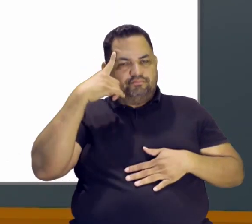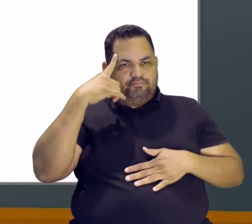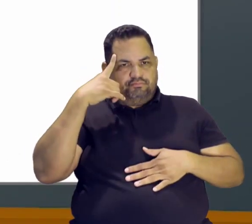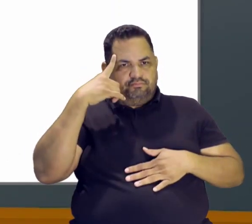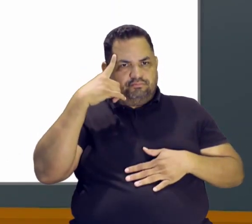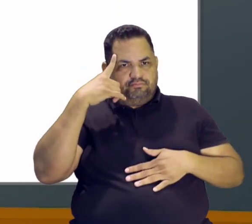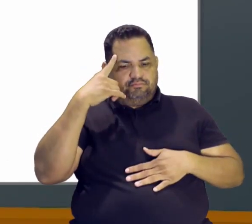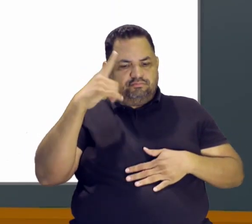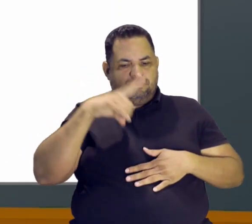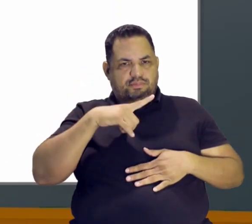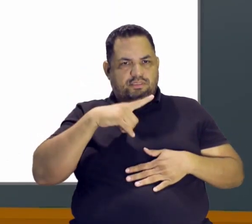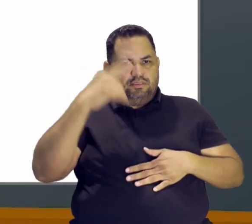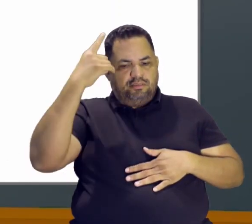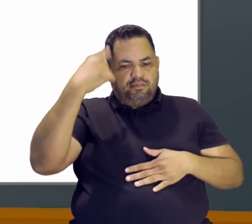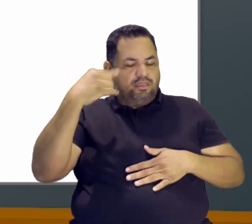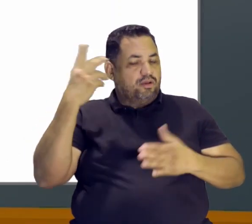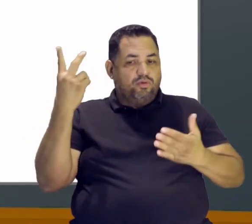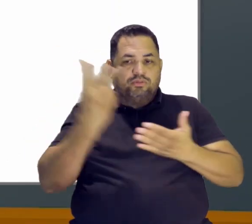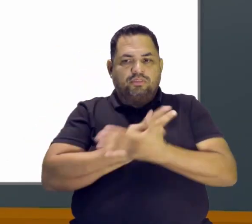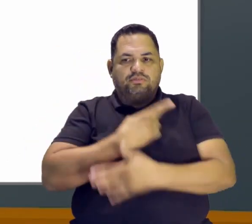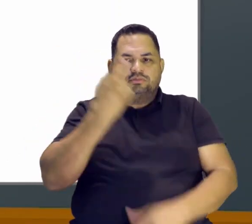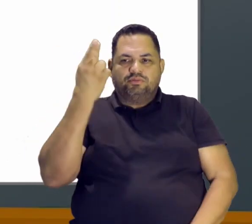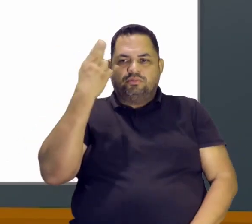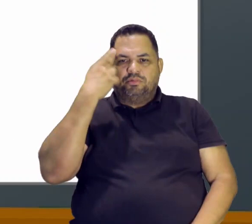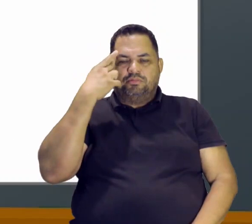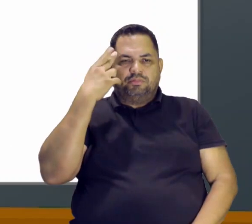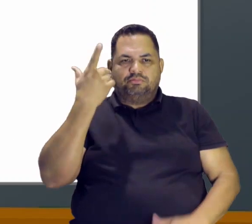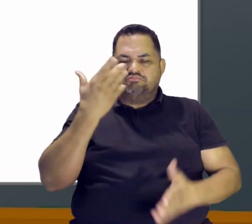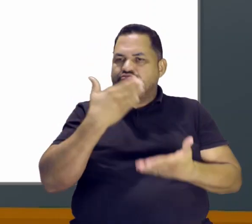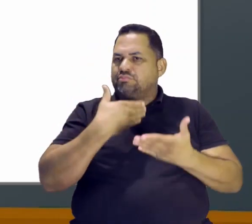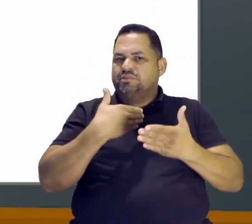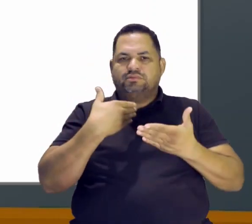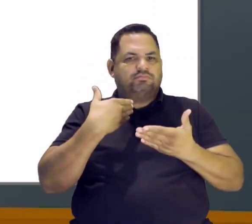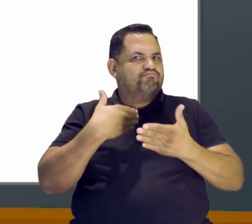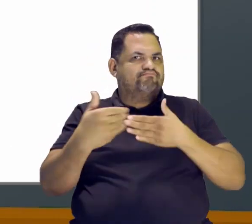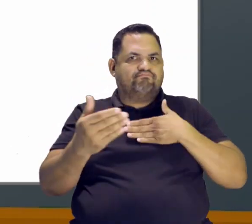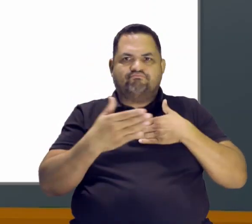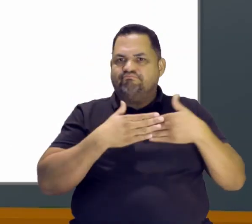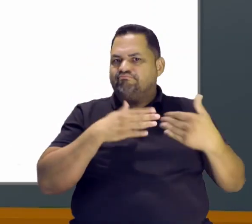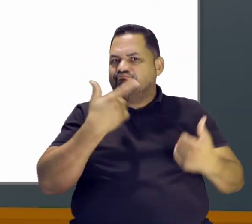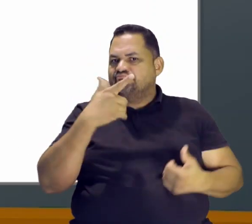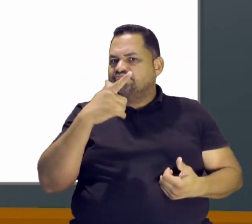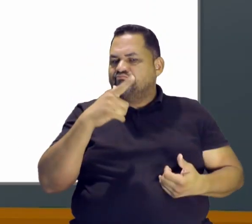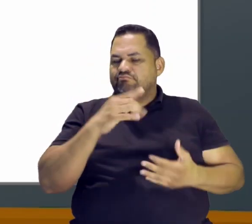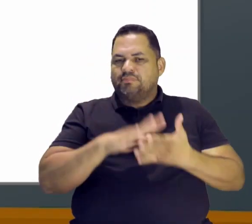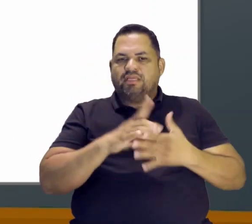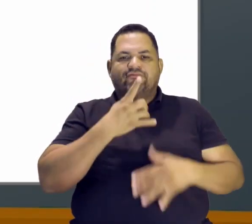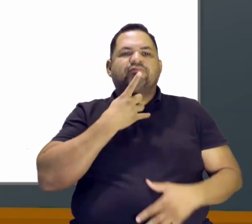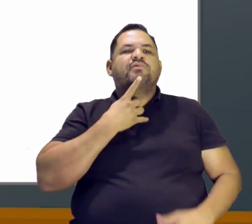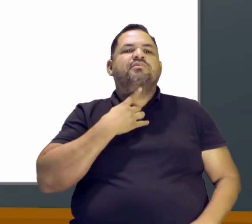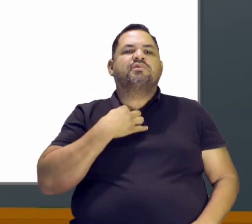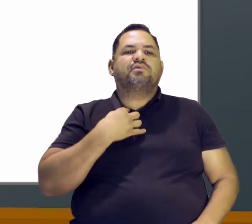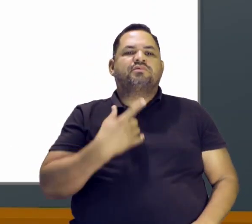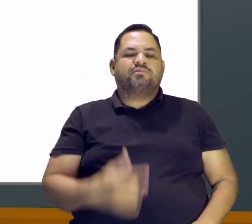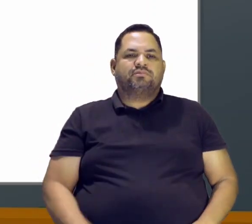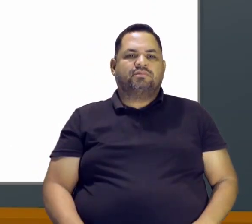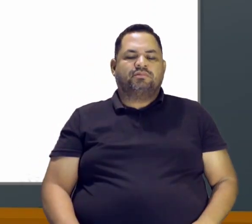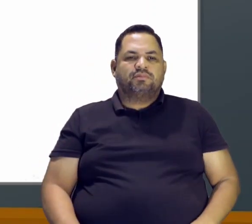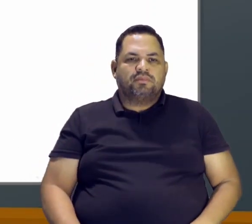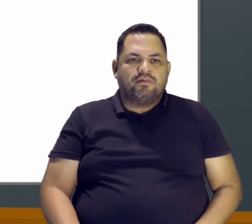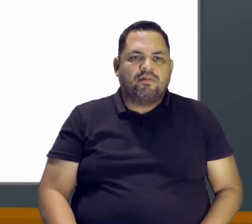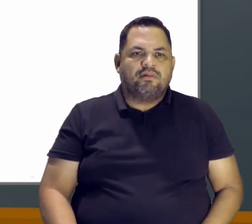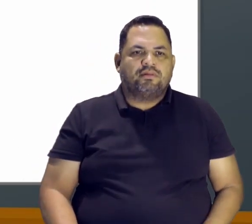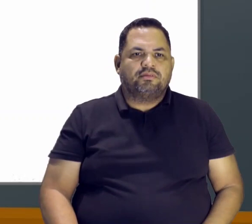recebo a mensagem e ela acontece, né? Independente da minha vontade, né? Então, aconteceu alguma